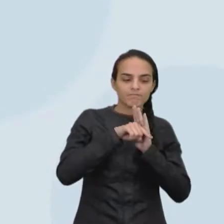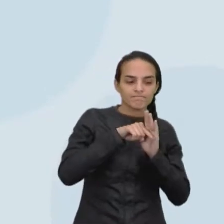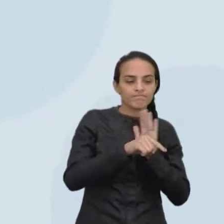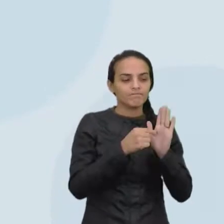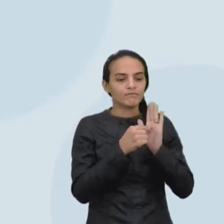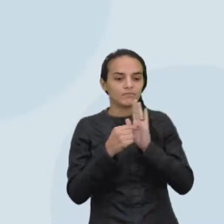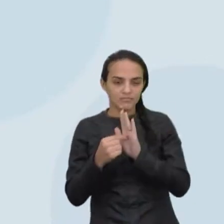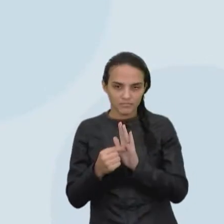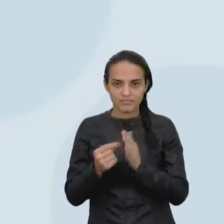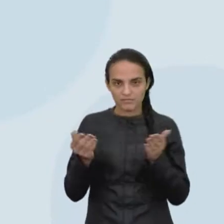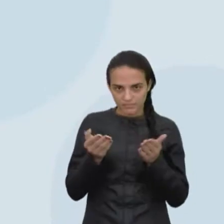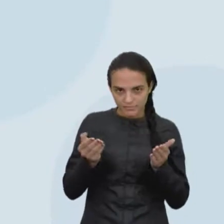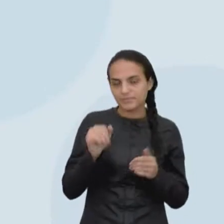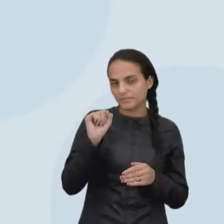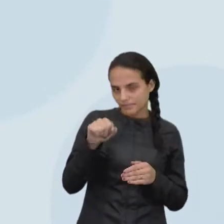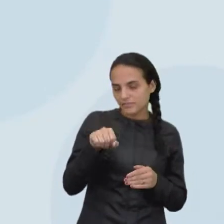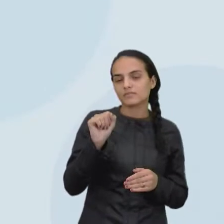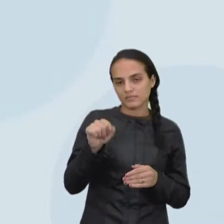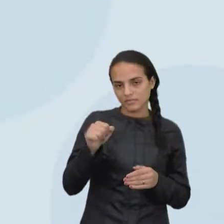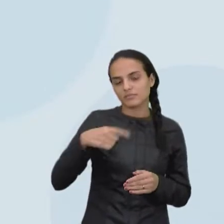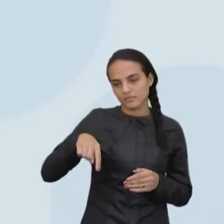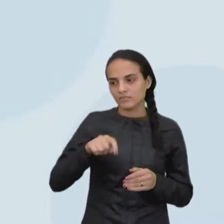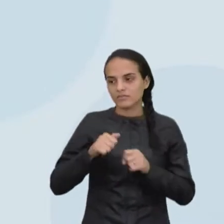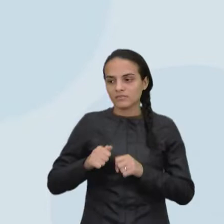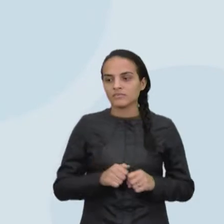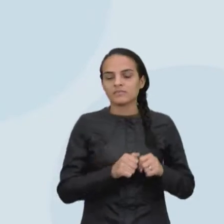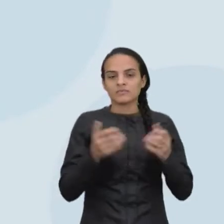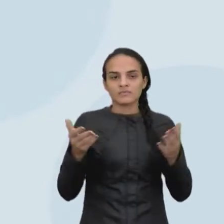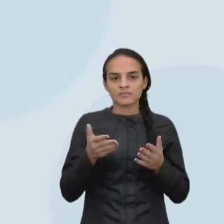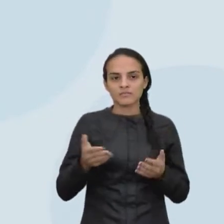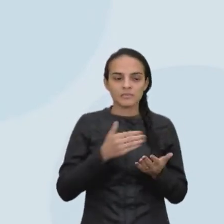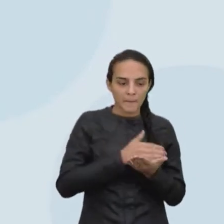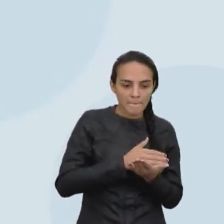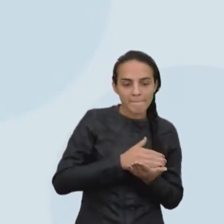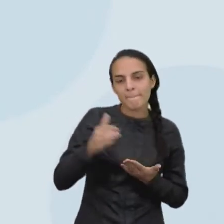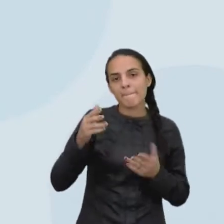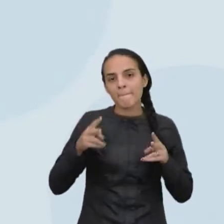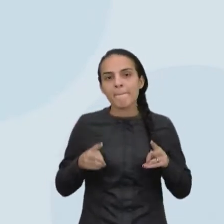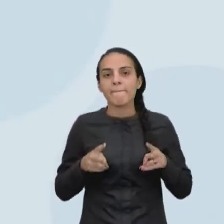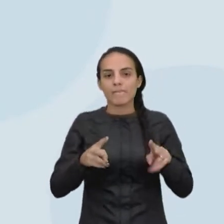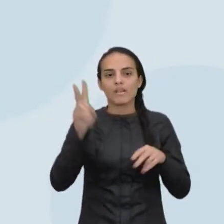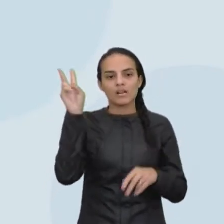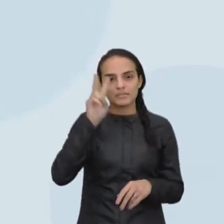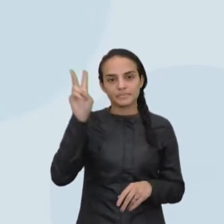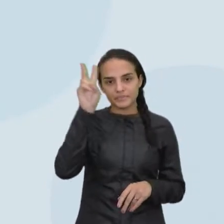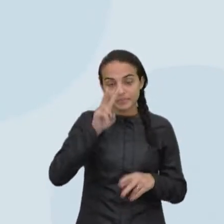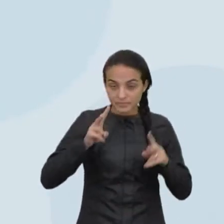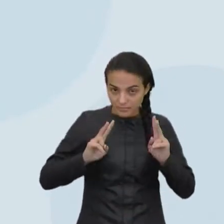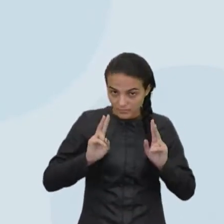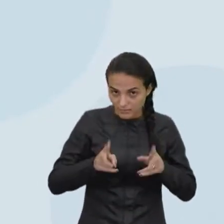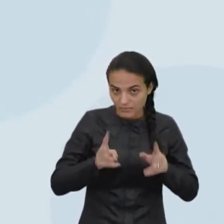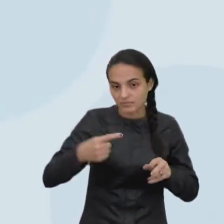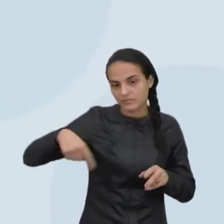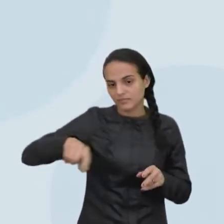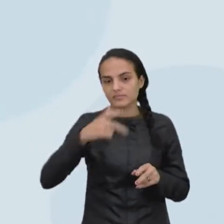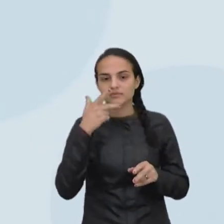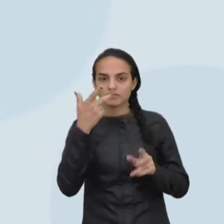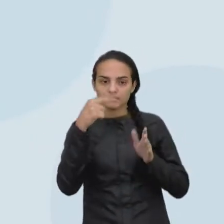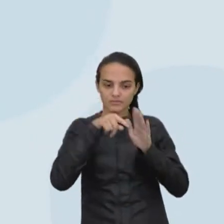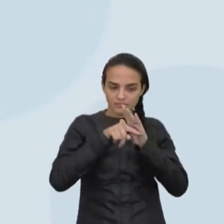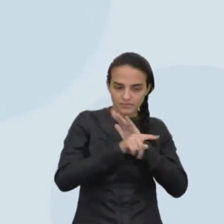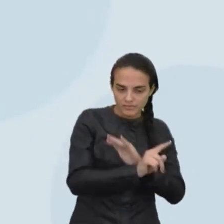isso que a gente vai fazer hoje? Então é isso que a gente vai fazer. Então vamos começar sempre lembrando, toda vez que a gente está falando em